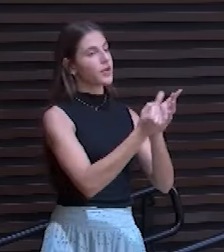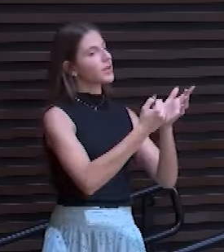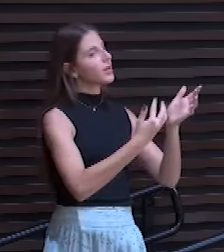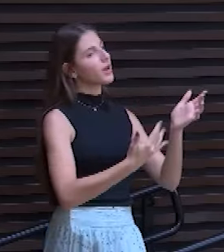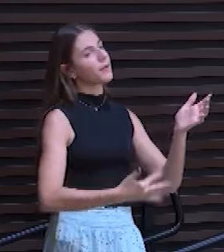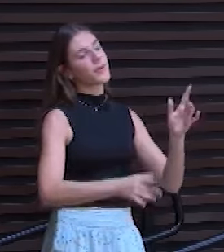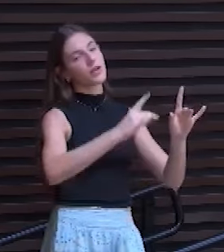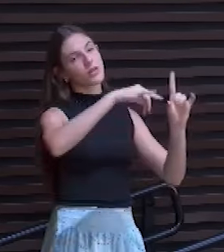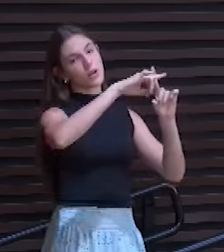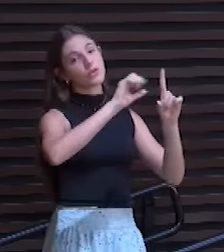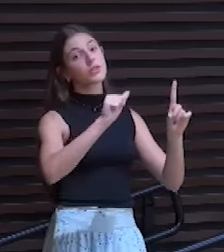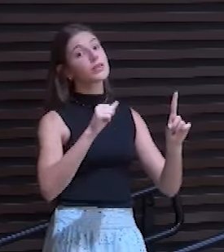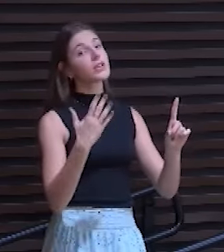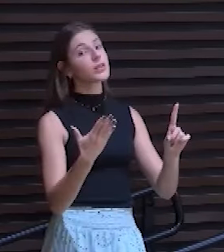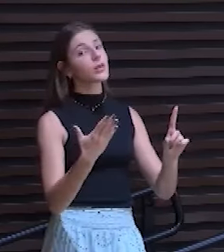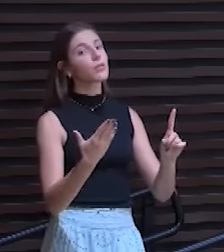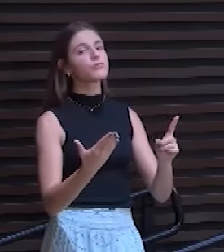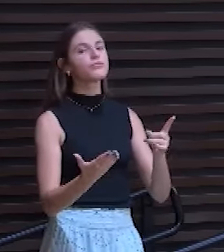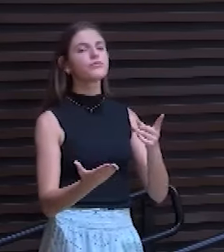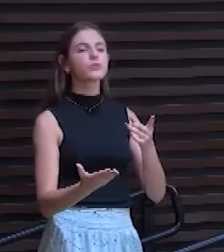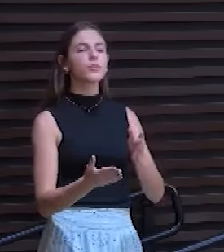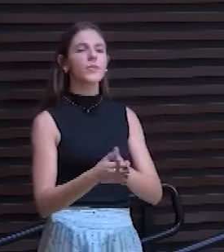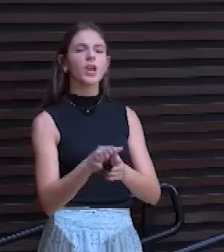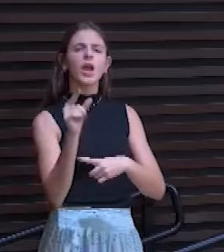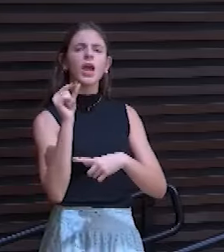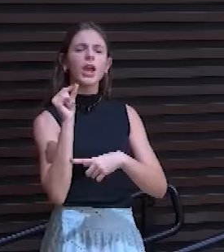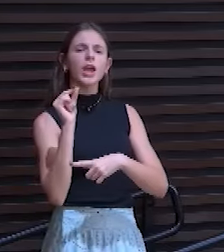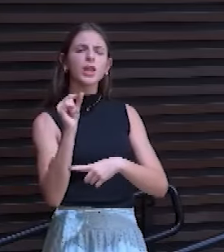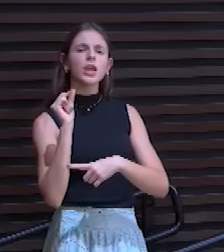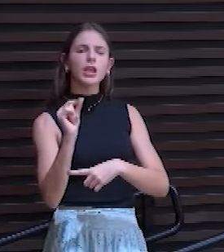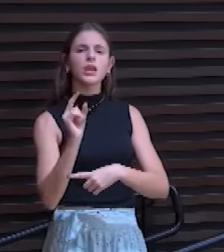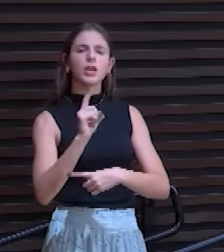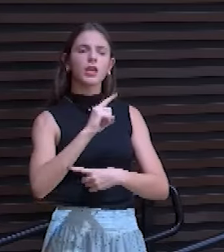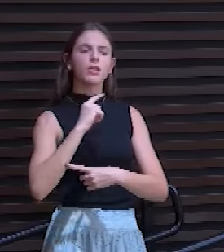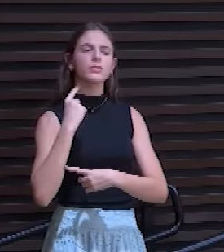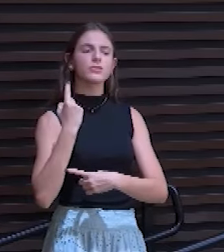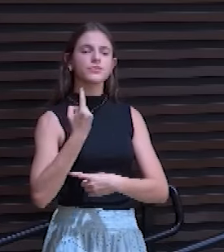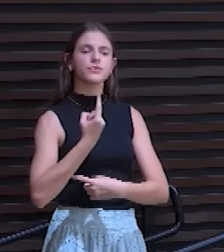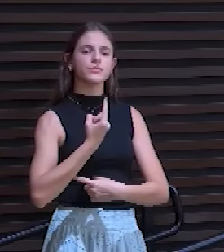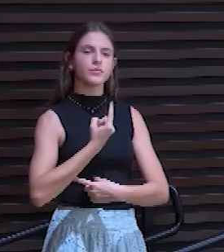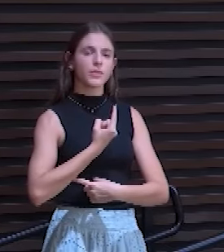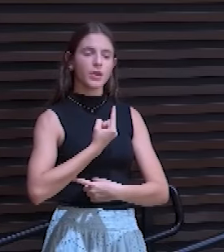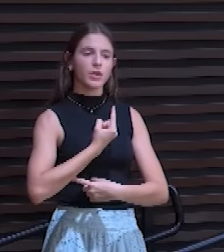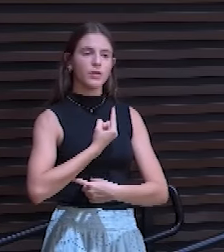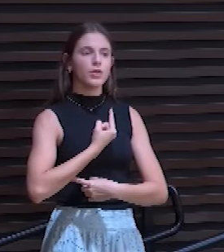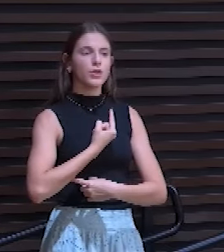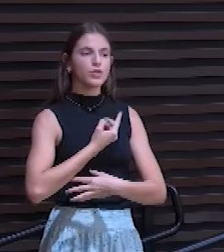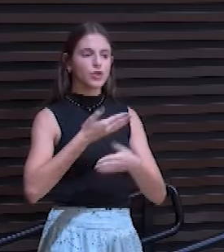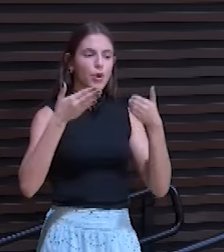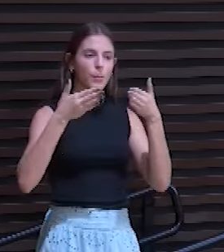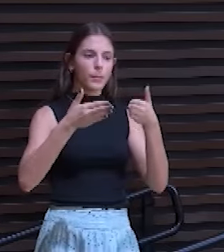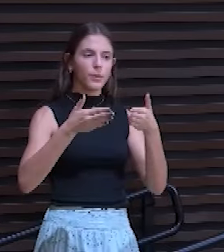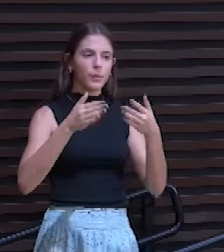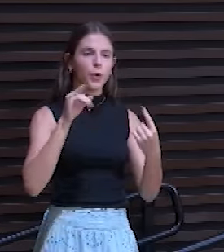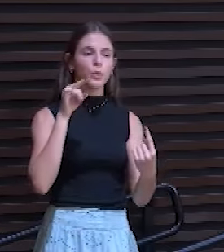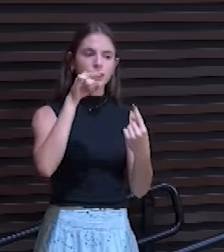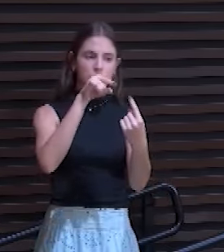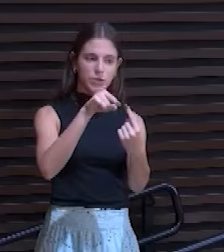Então, meus queridos, qual deveria ser a missão principal nossa como os